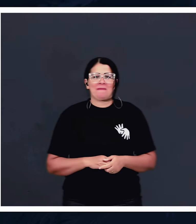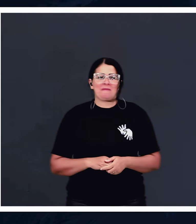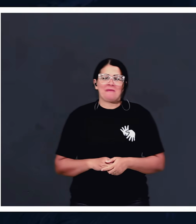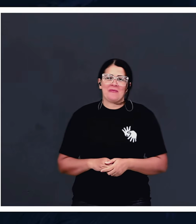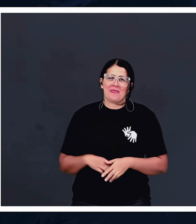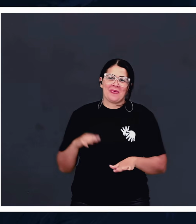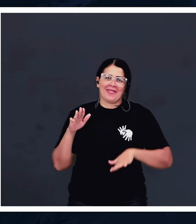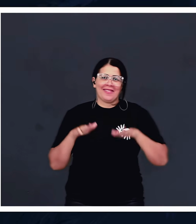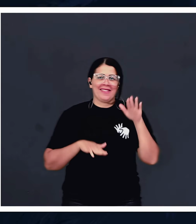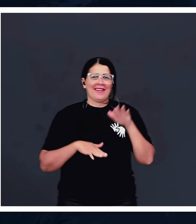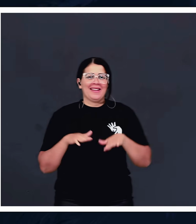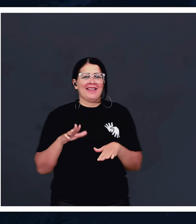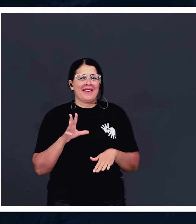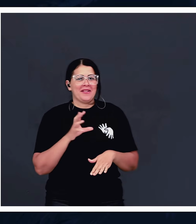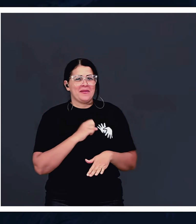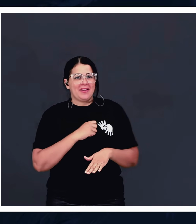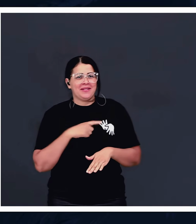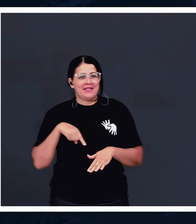Muitas vezes, amados,